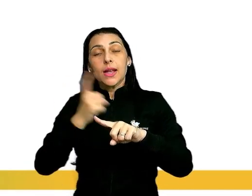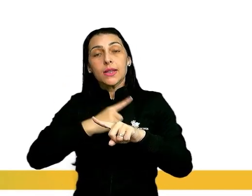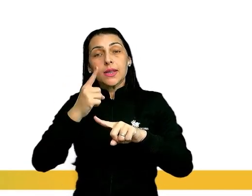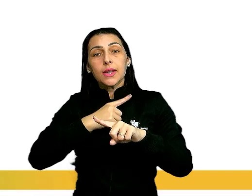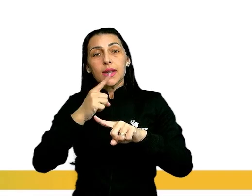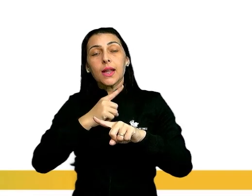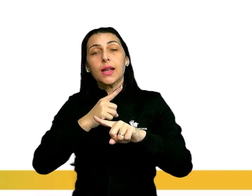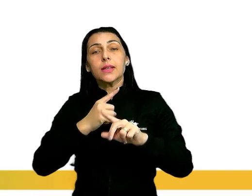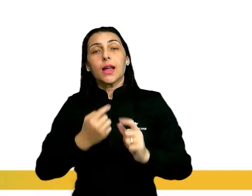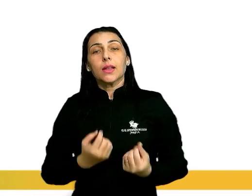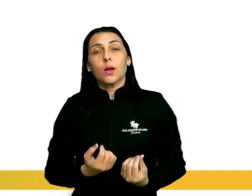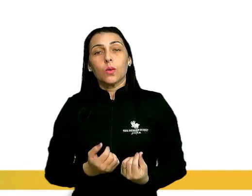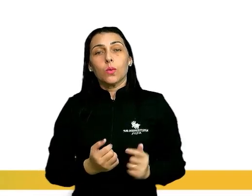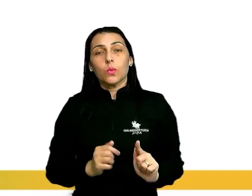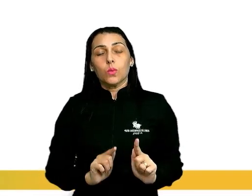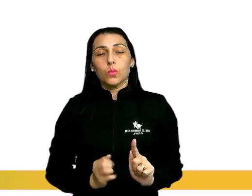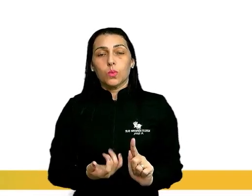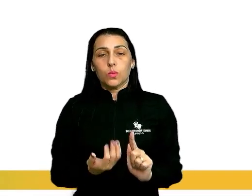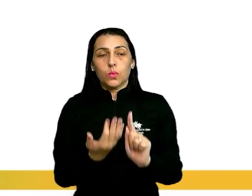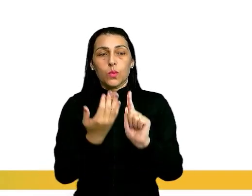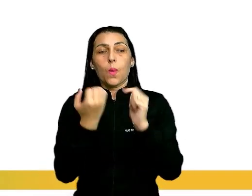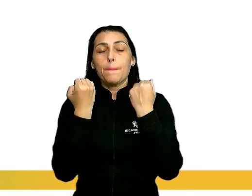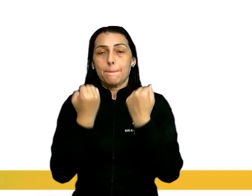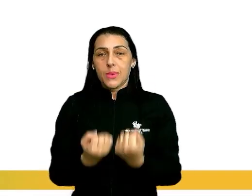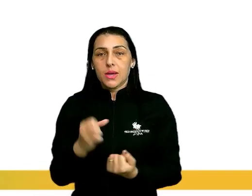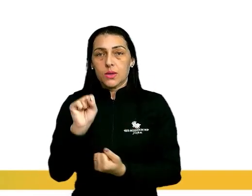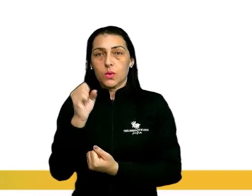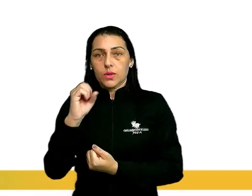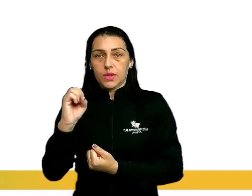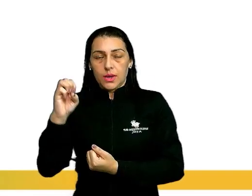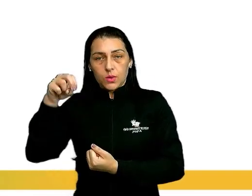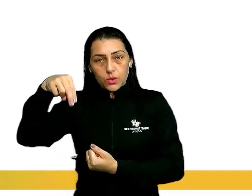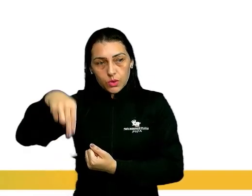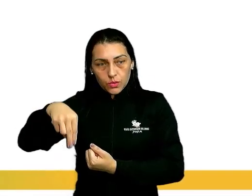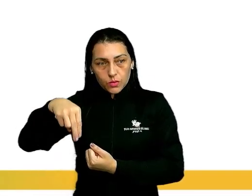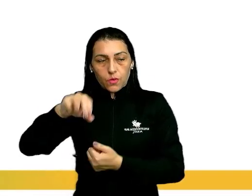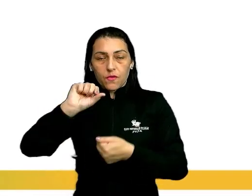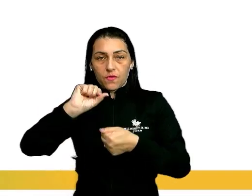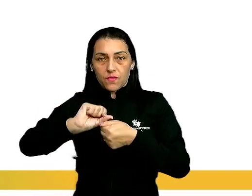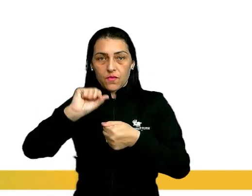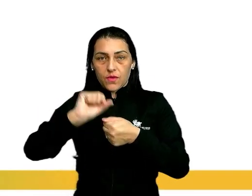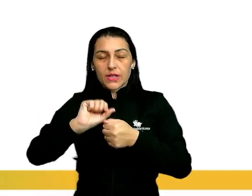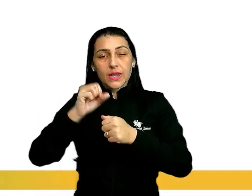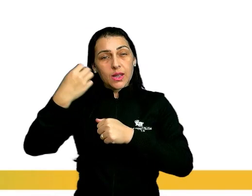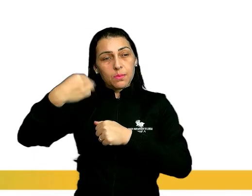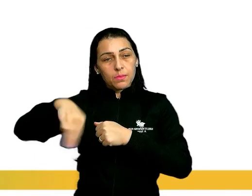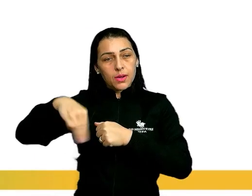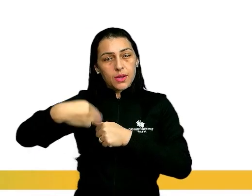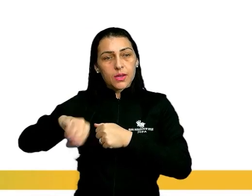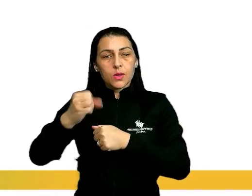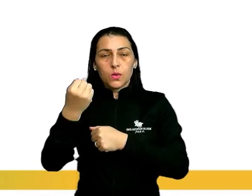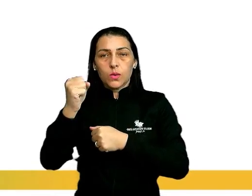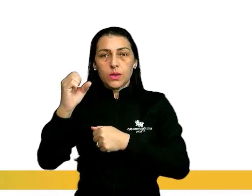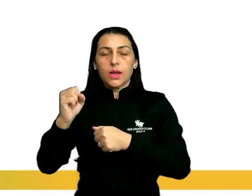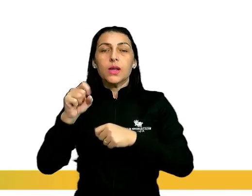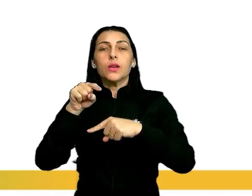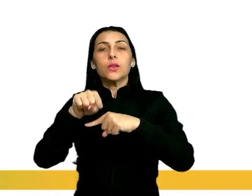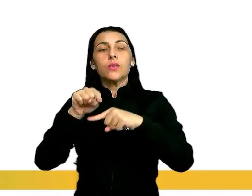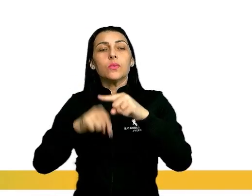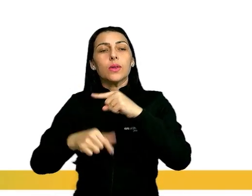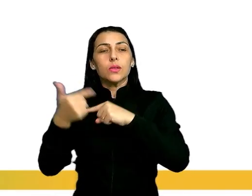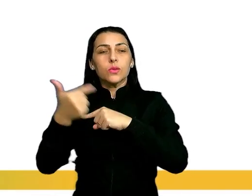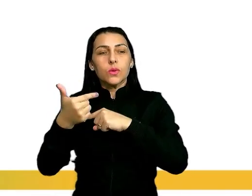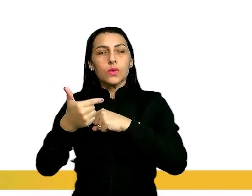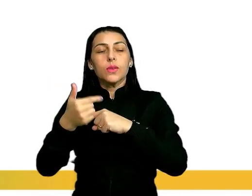gravidade o peso da atleta é de 800 New fazendo então ali a matemática 800 dividido para 2 nós